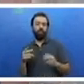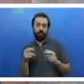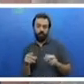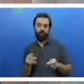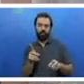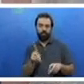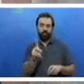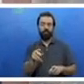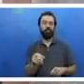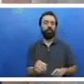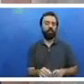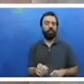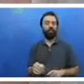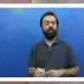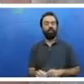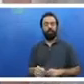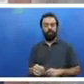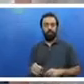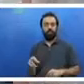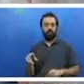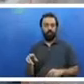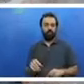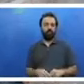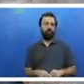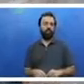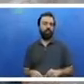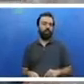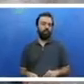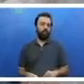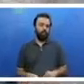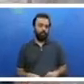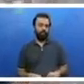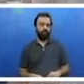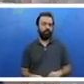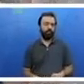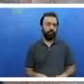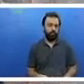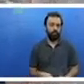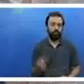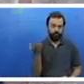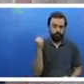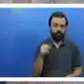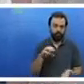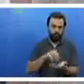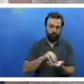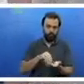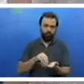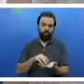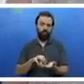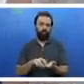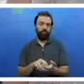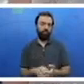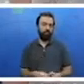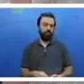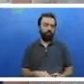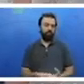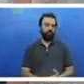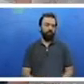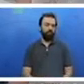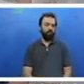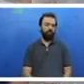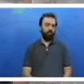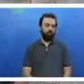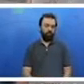nem um caso, nem o outro acontece. Pegar a calculadora? Então, bora que bora.